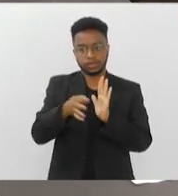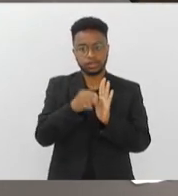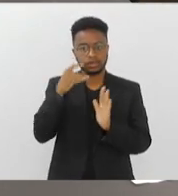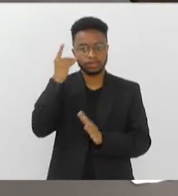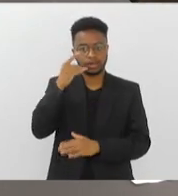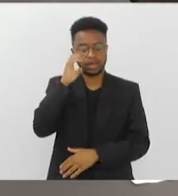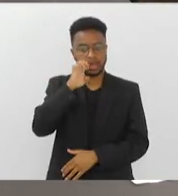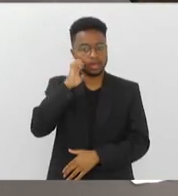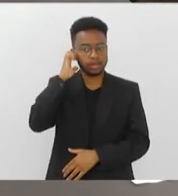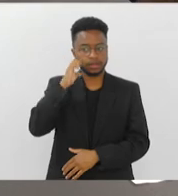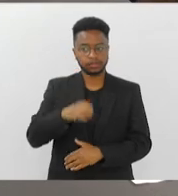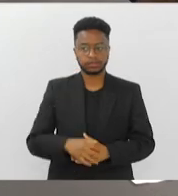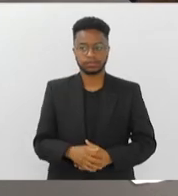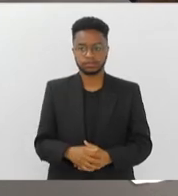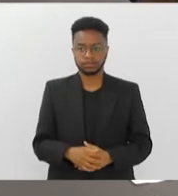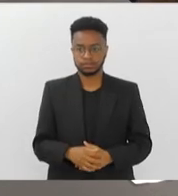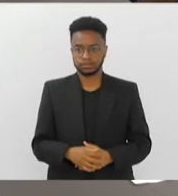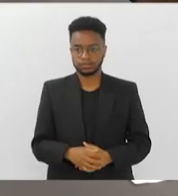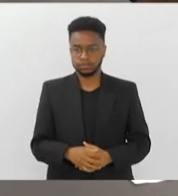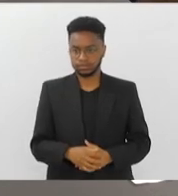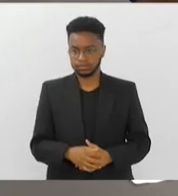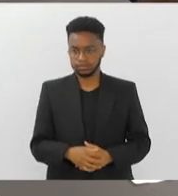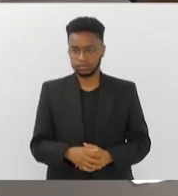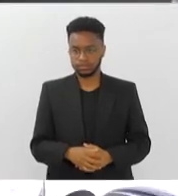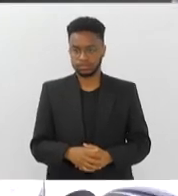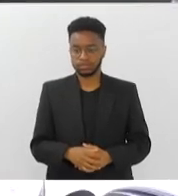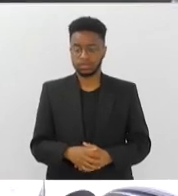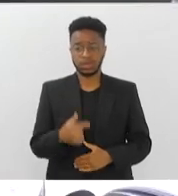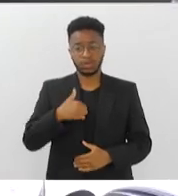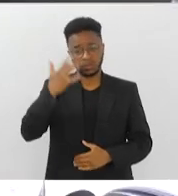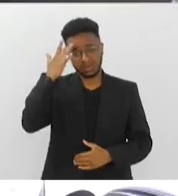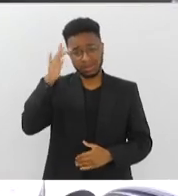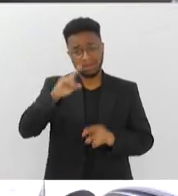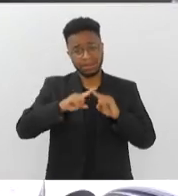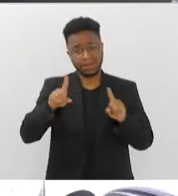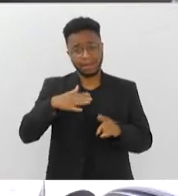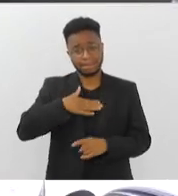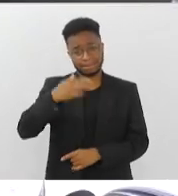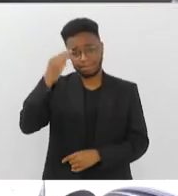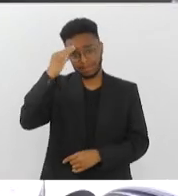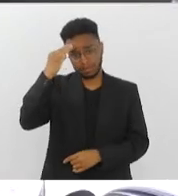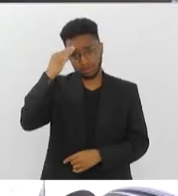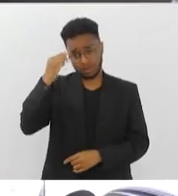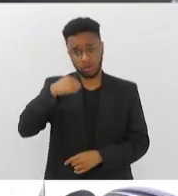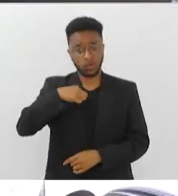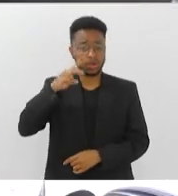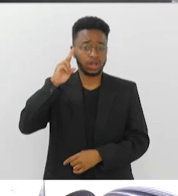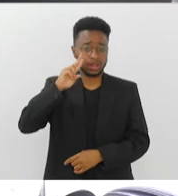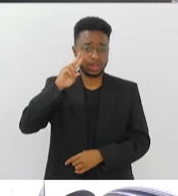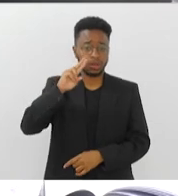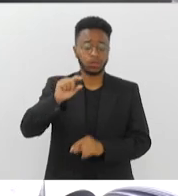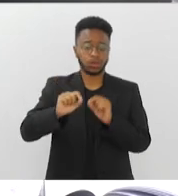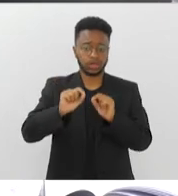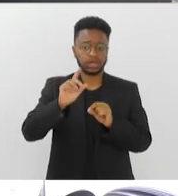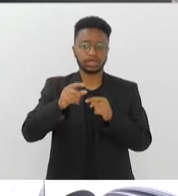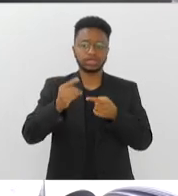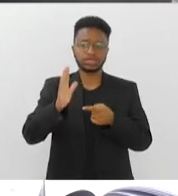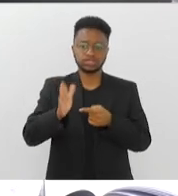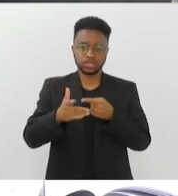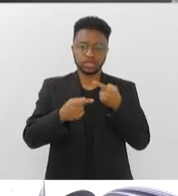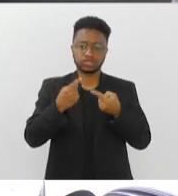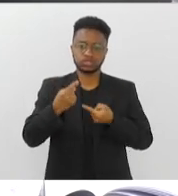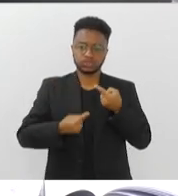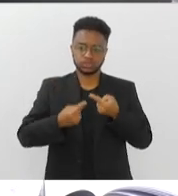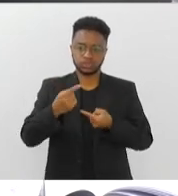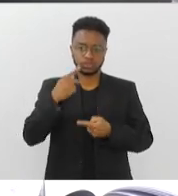Deputada Élica. Élica Takimoto. Sei lá, mas é que na minha memória aqui, eu me lembro que daí ter discutido muito isso, o